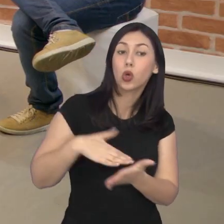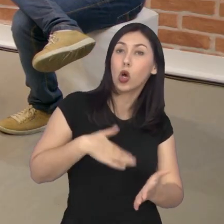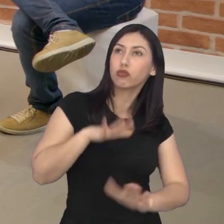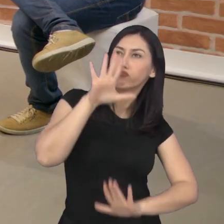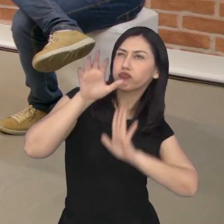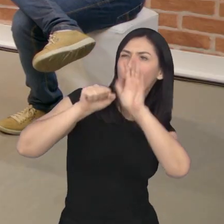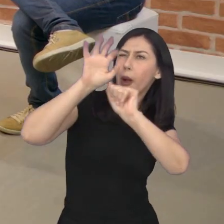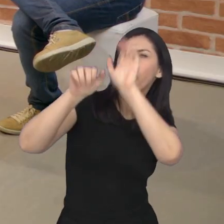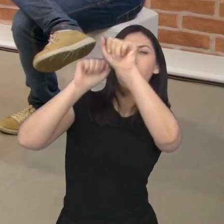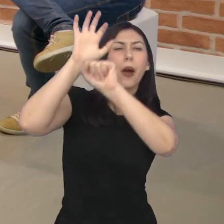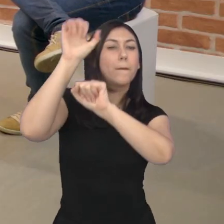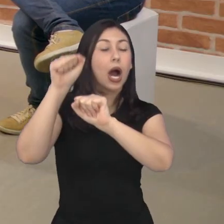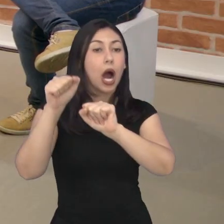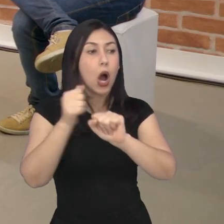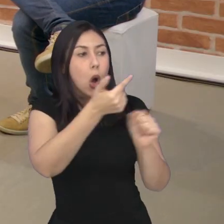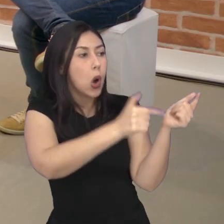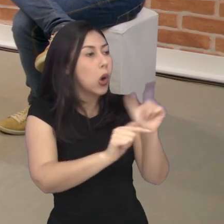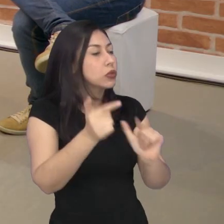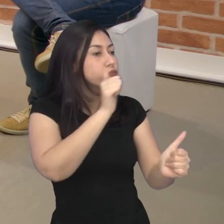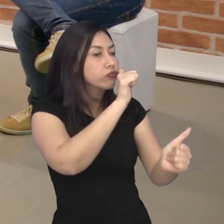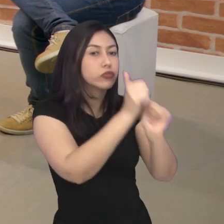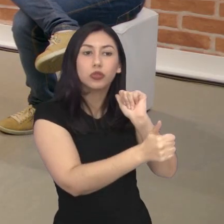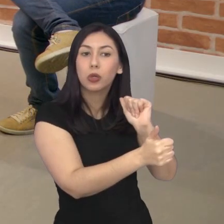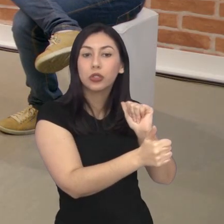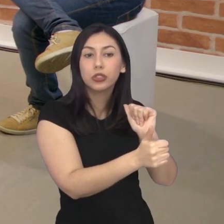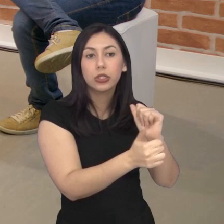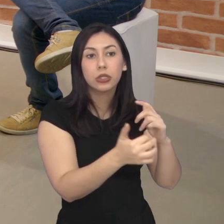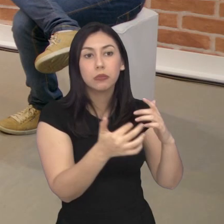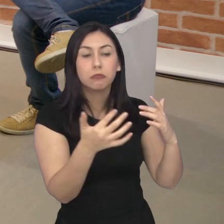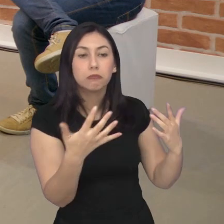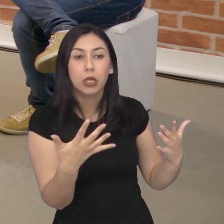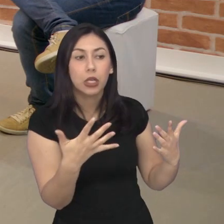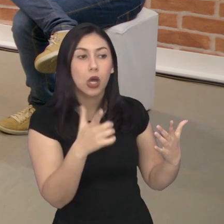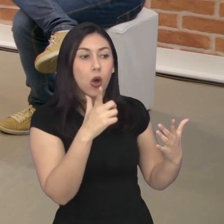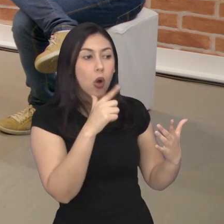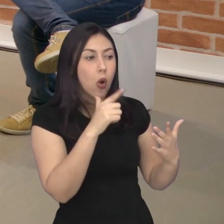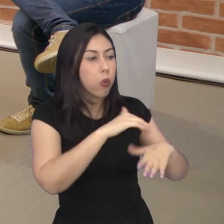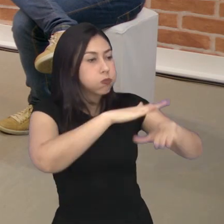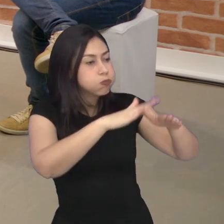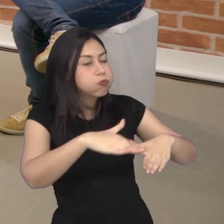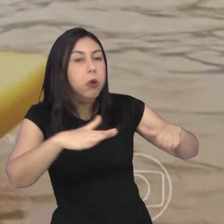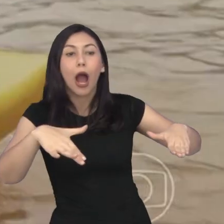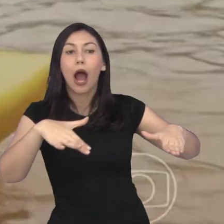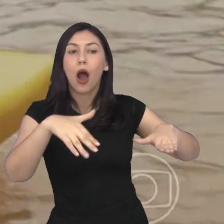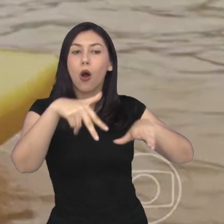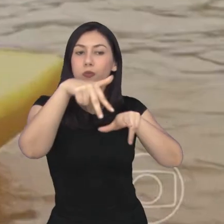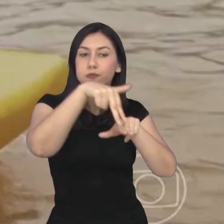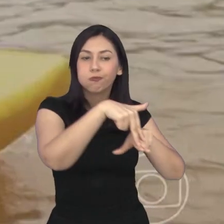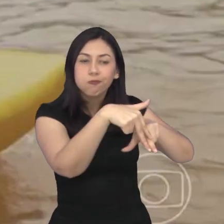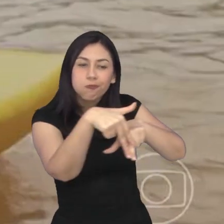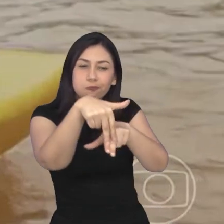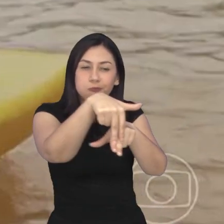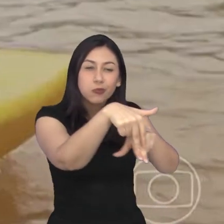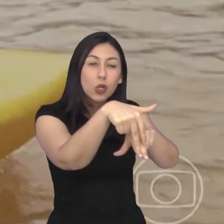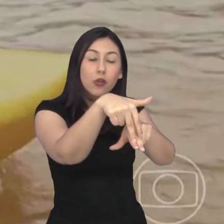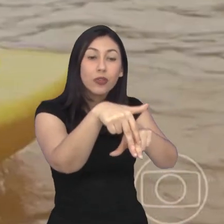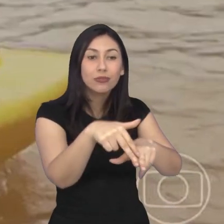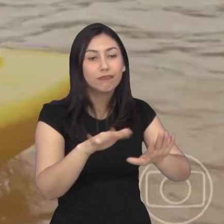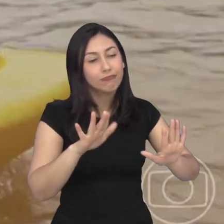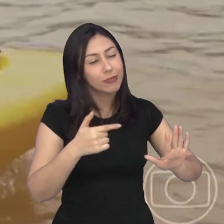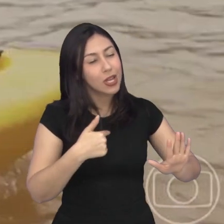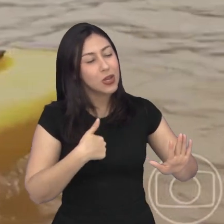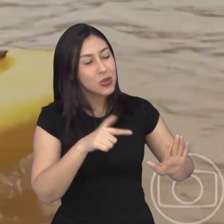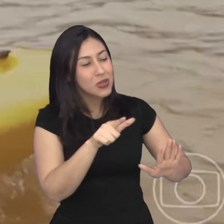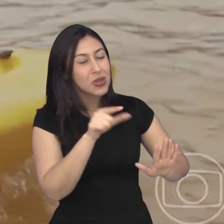escalada, outros por alguns esportes, né, que são no oceano, o surf. Para mim foi o rio, né? Então a gente tem